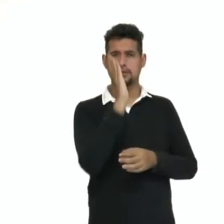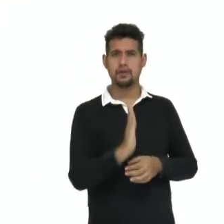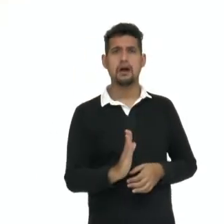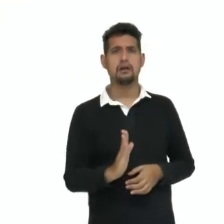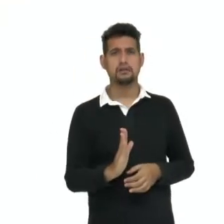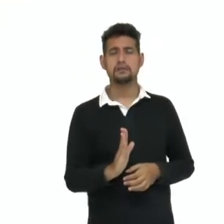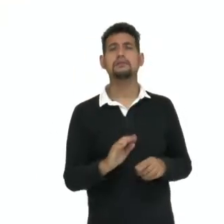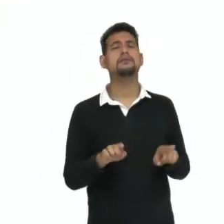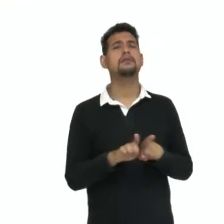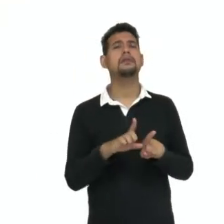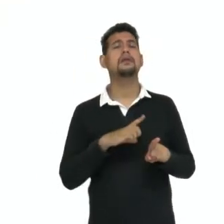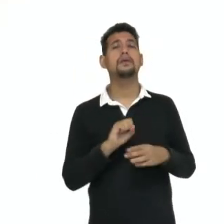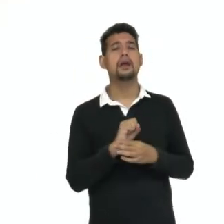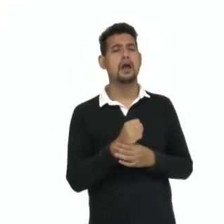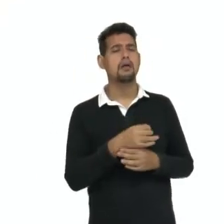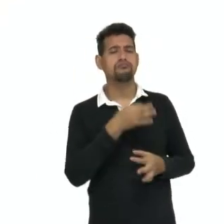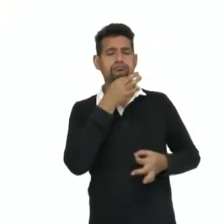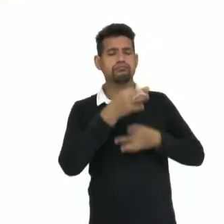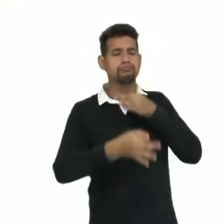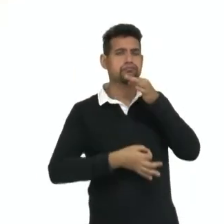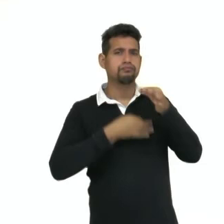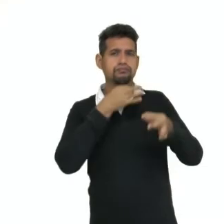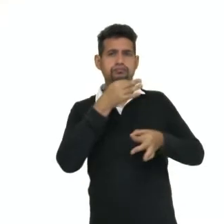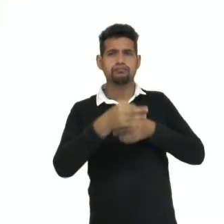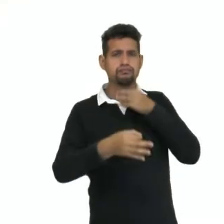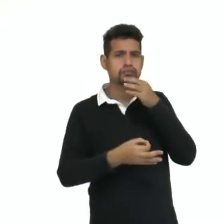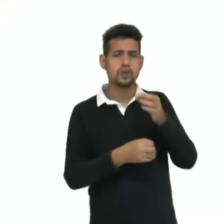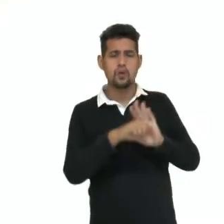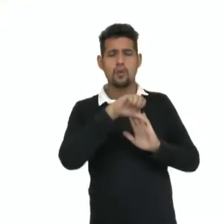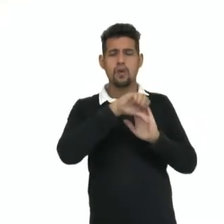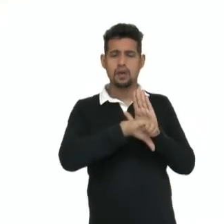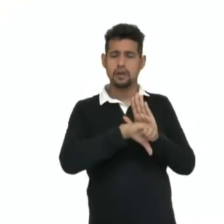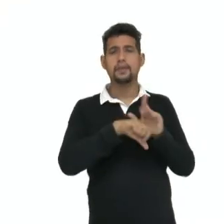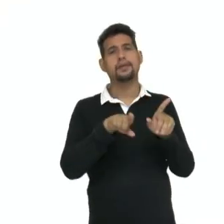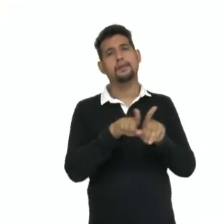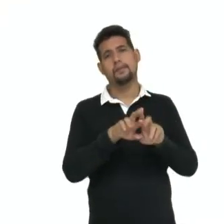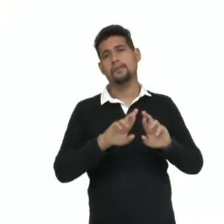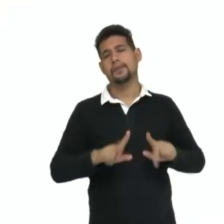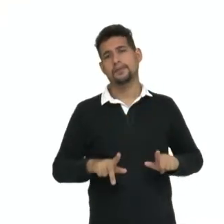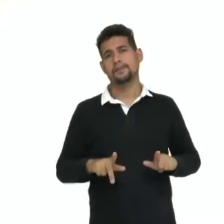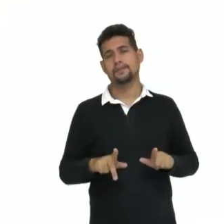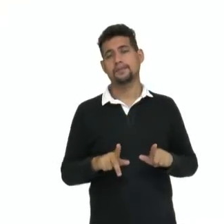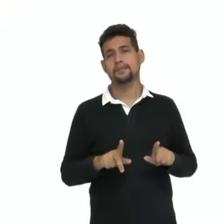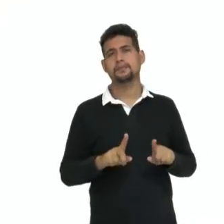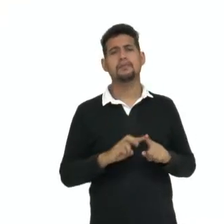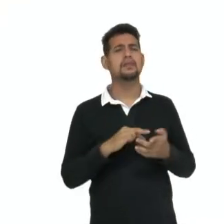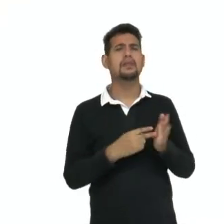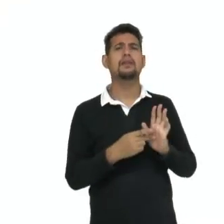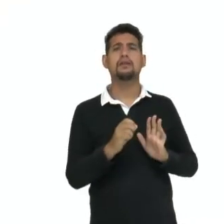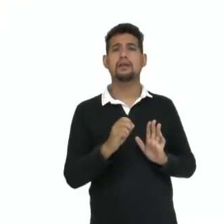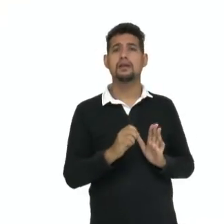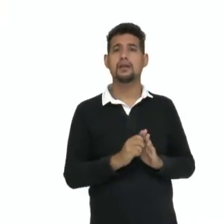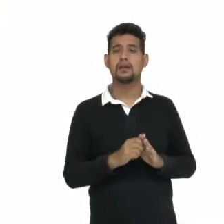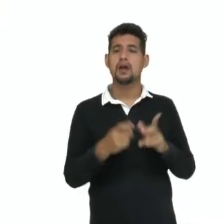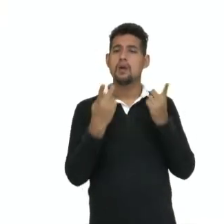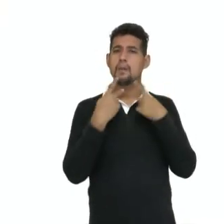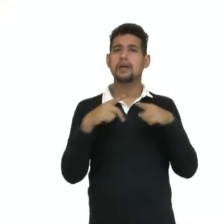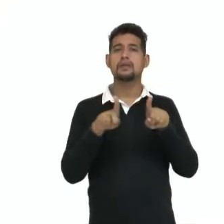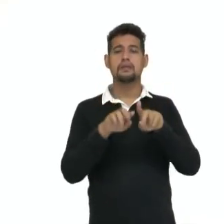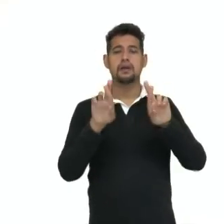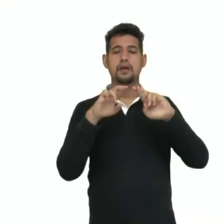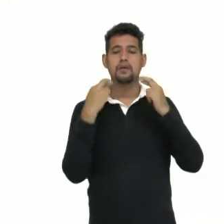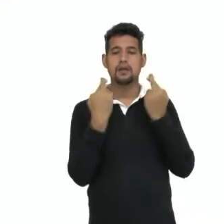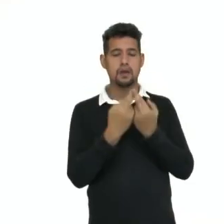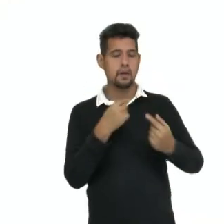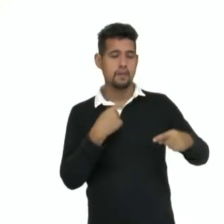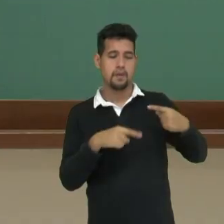Justiça Militar o direito de julgar os crimes de subversão. Basicamente, o que eram? Comícios e reuniões